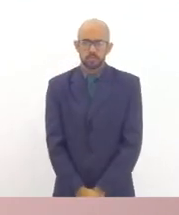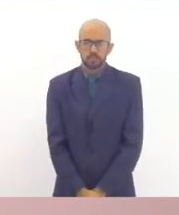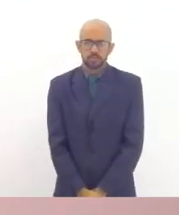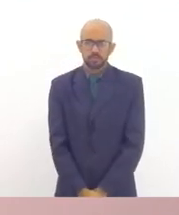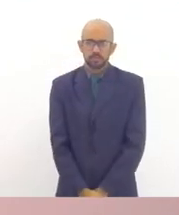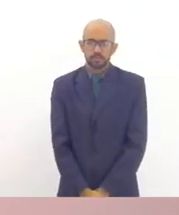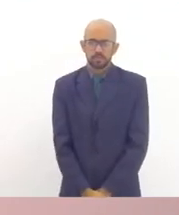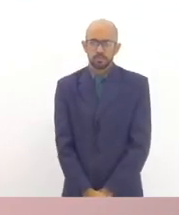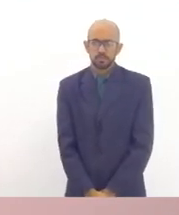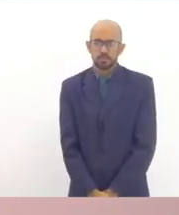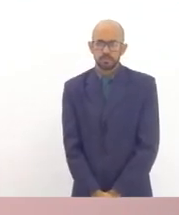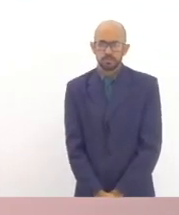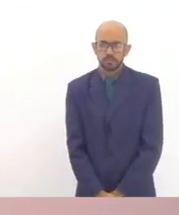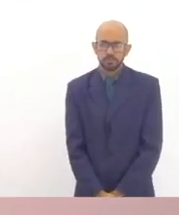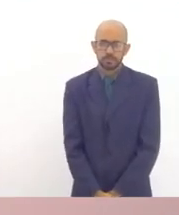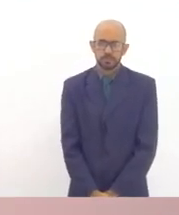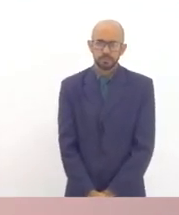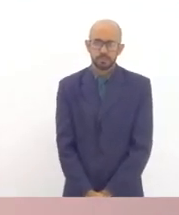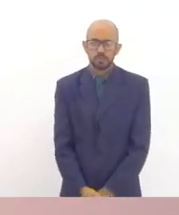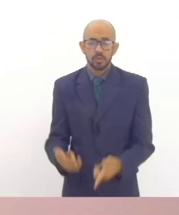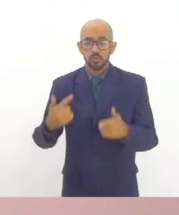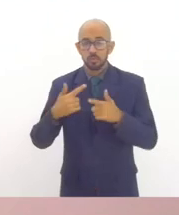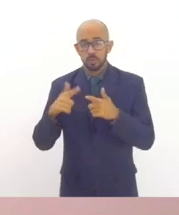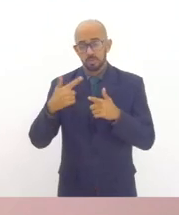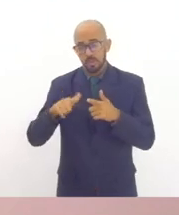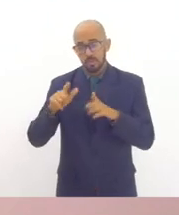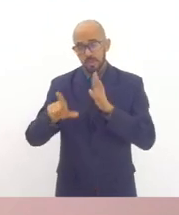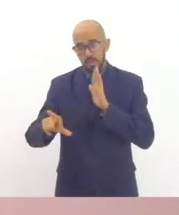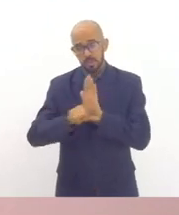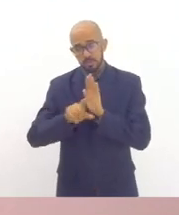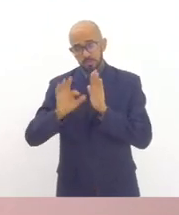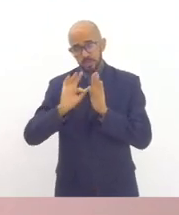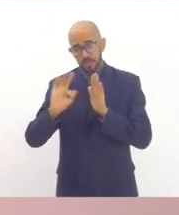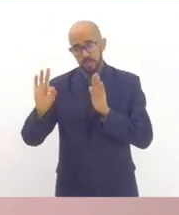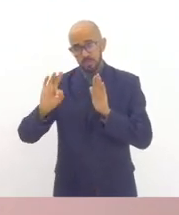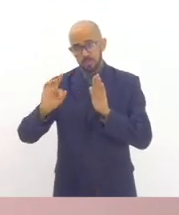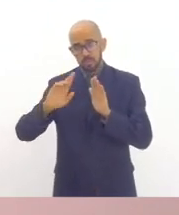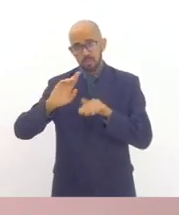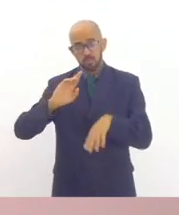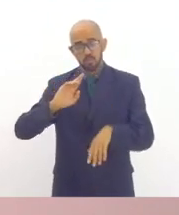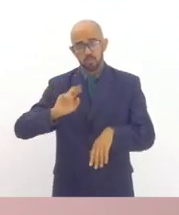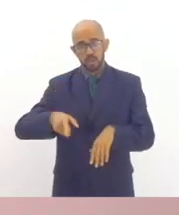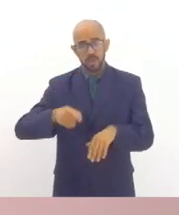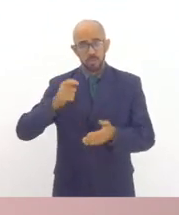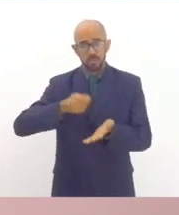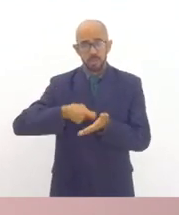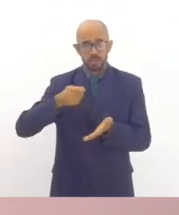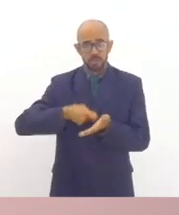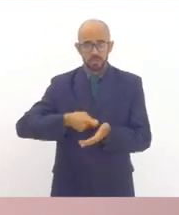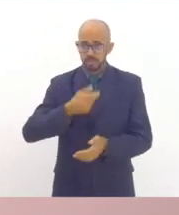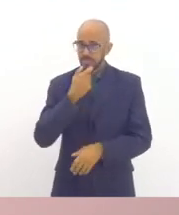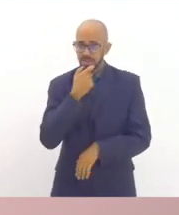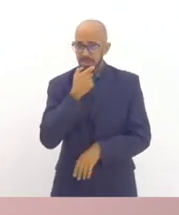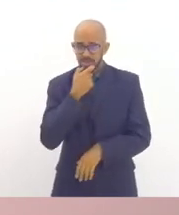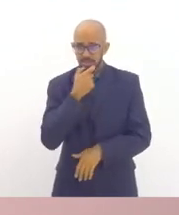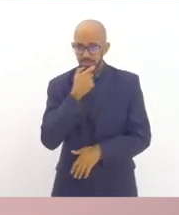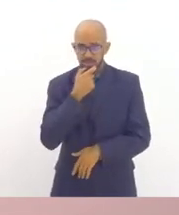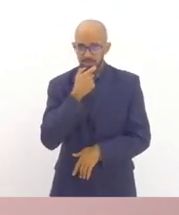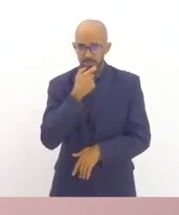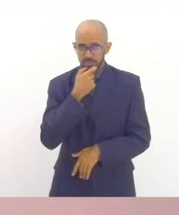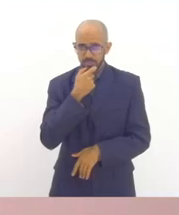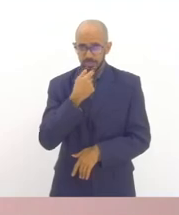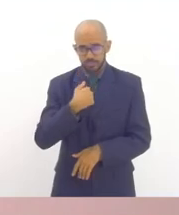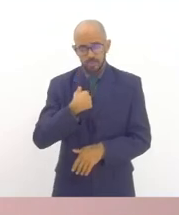Então, o problema da lei federal não é a obrigatoriedade do inglês. Confesso que eu